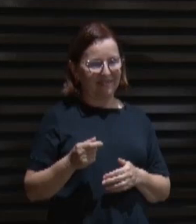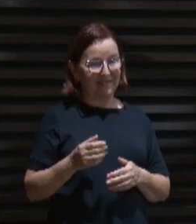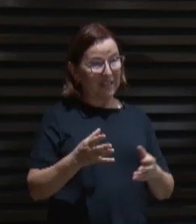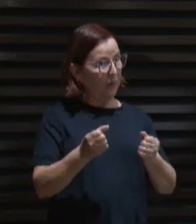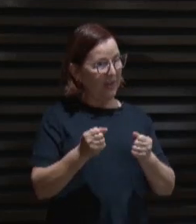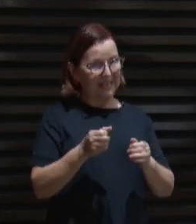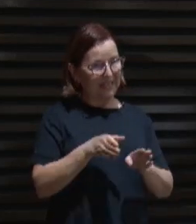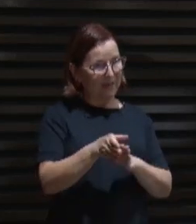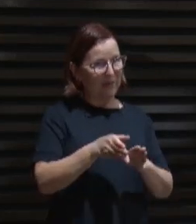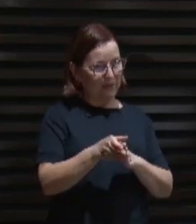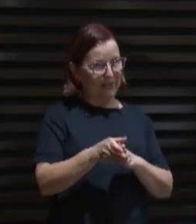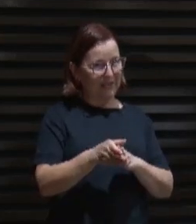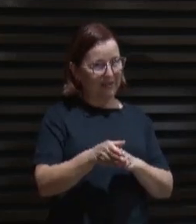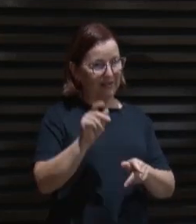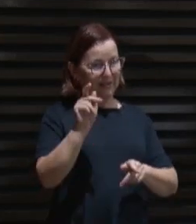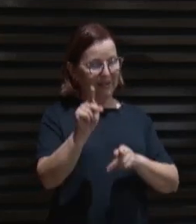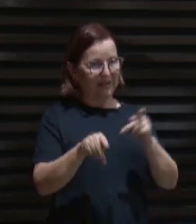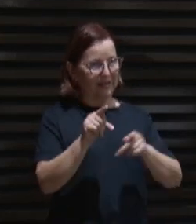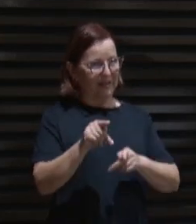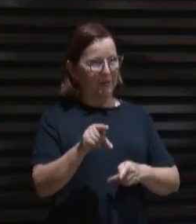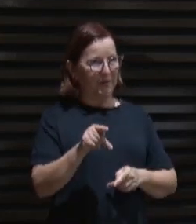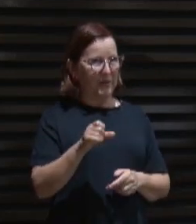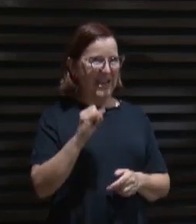conselho dos ímpios.